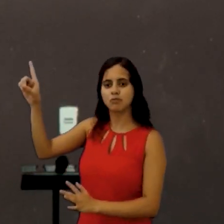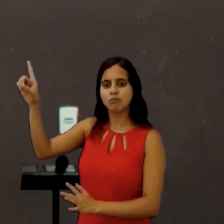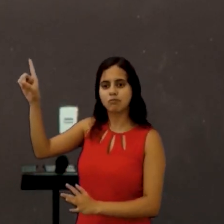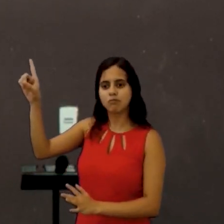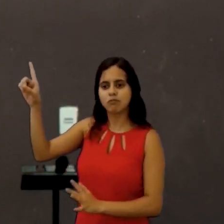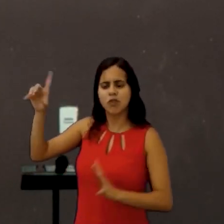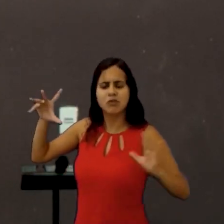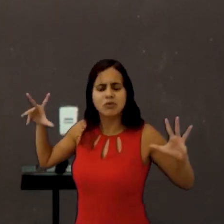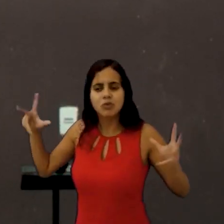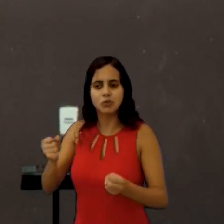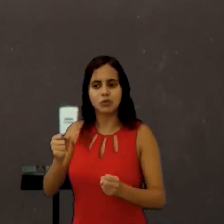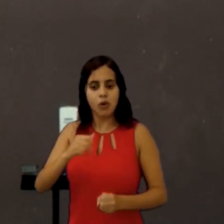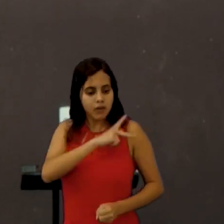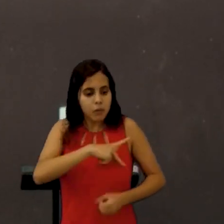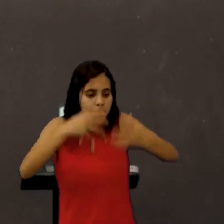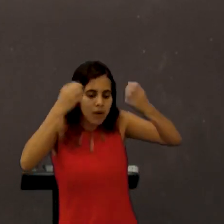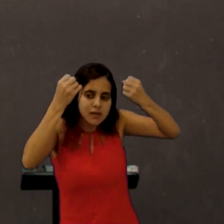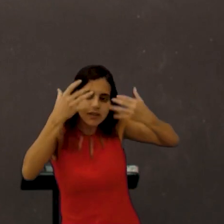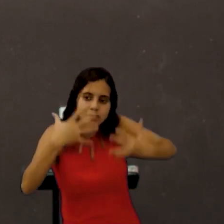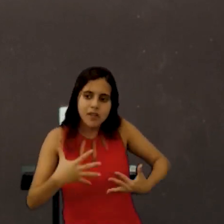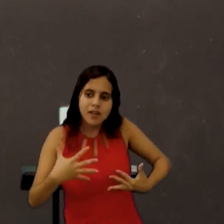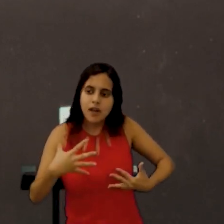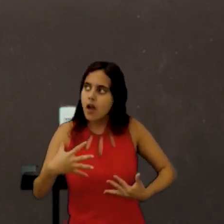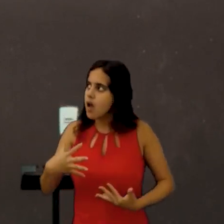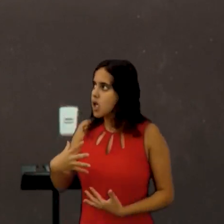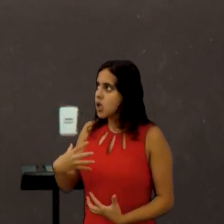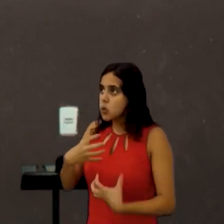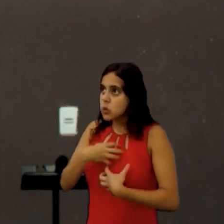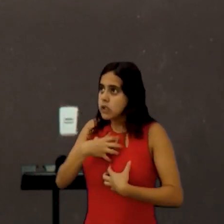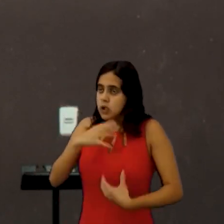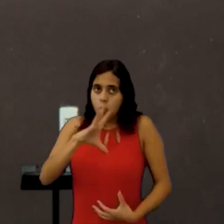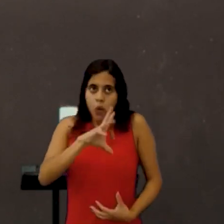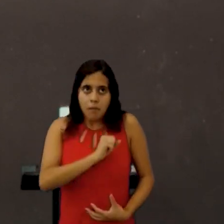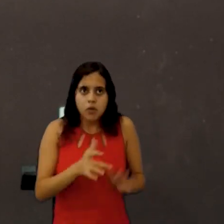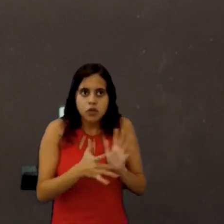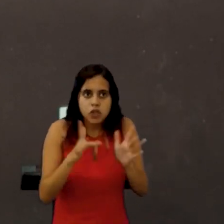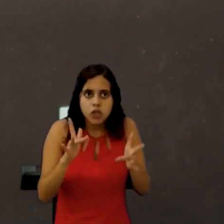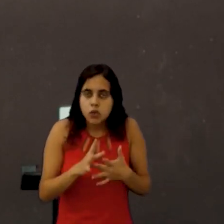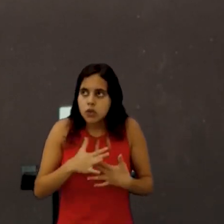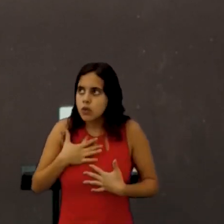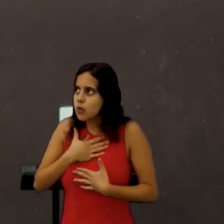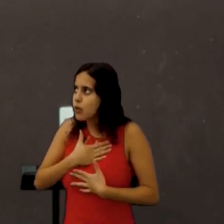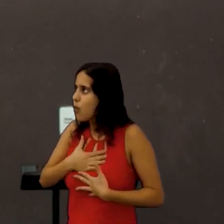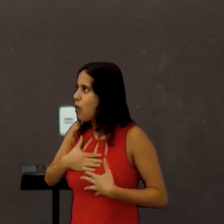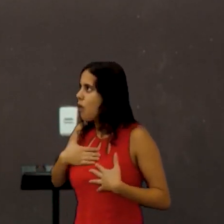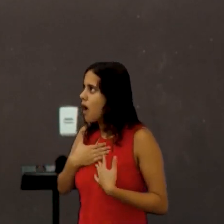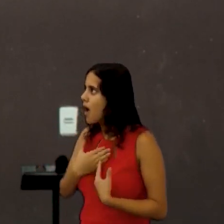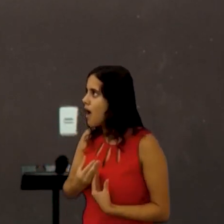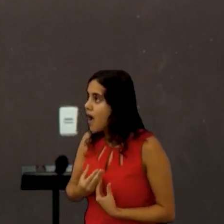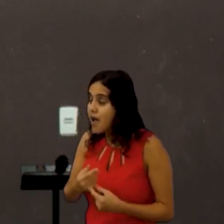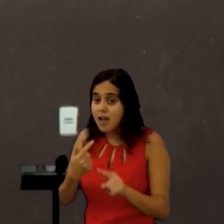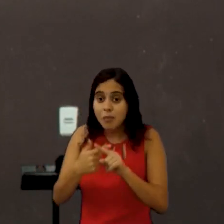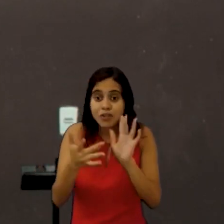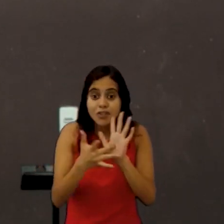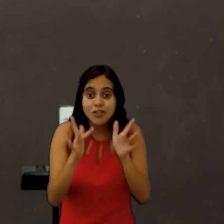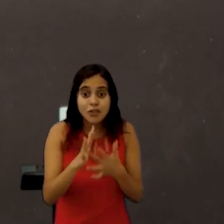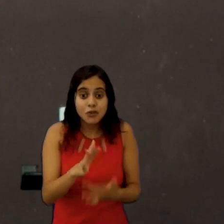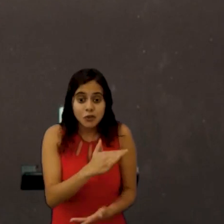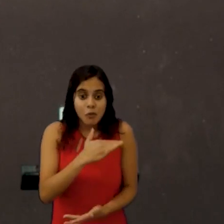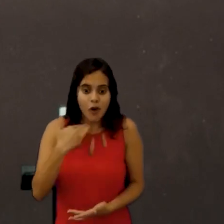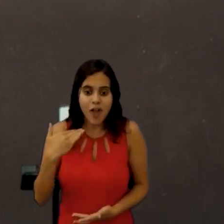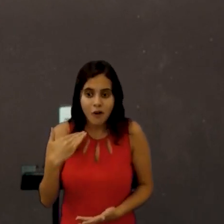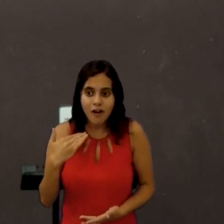E é isso que Paulo está dizendo. O amor de Cristo nos constrange. Sabe por quê? Porque um morreu para pagar por muitos. E